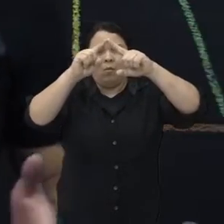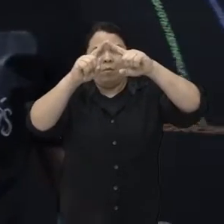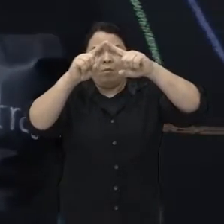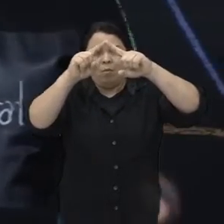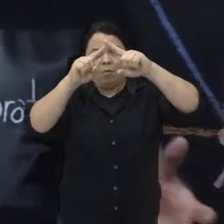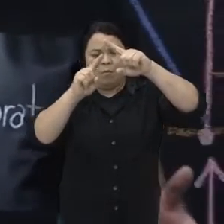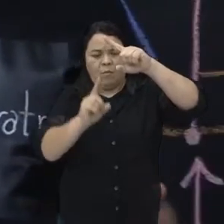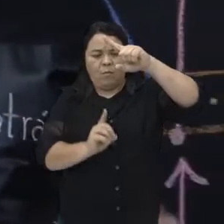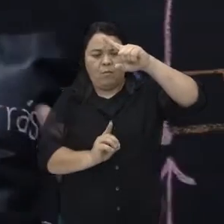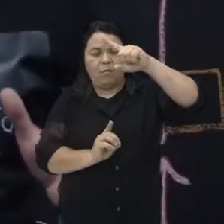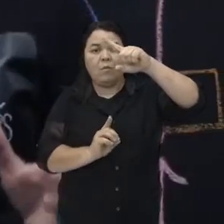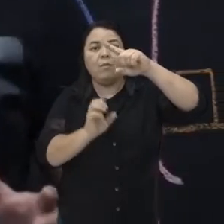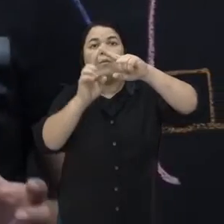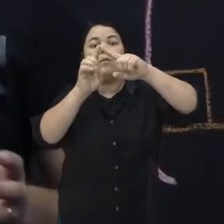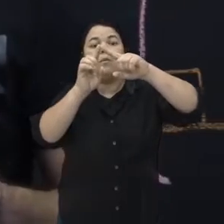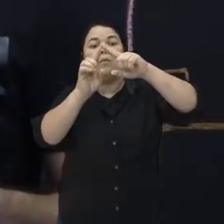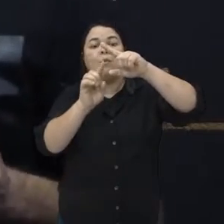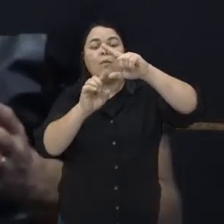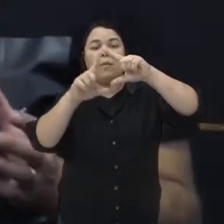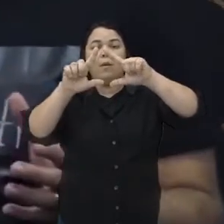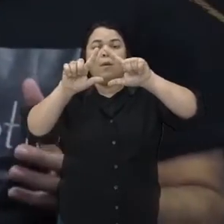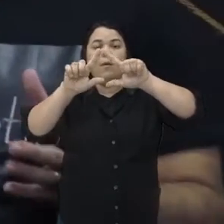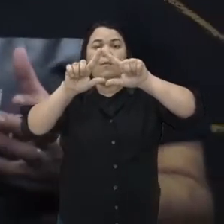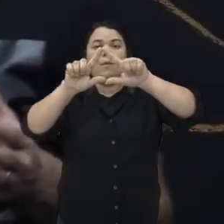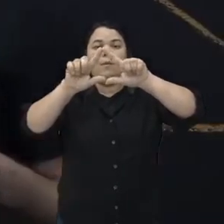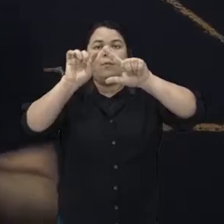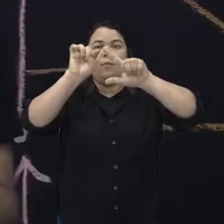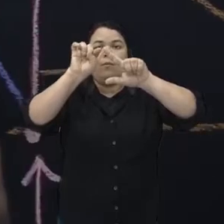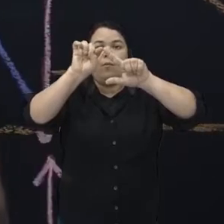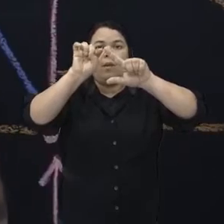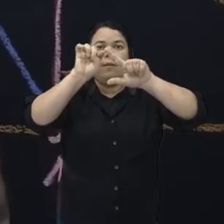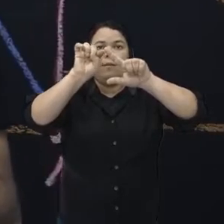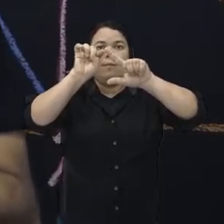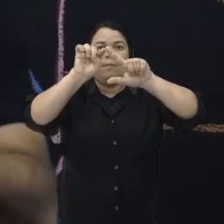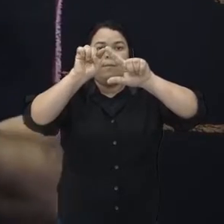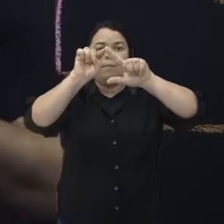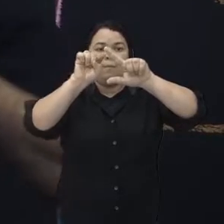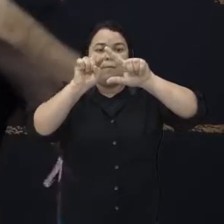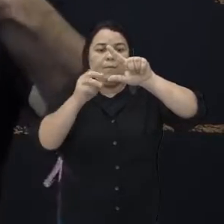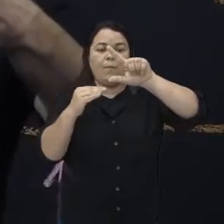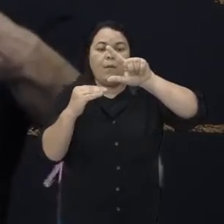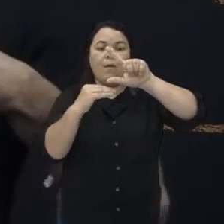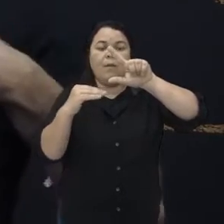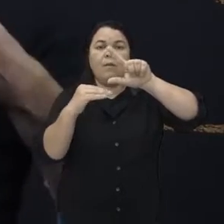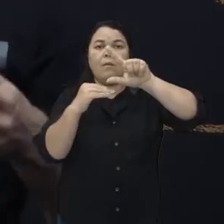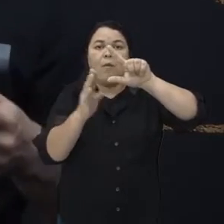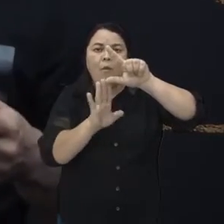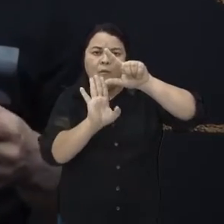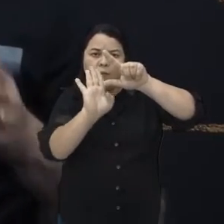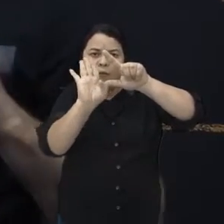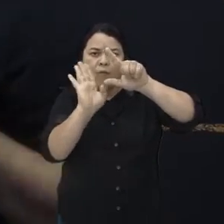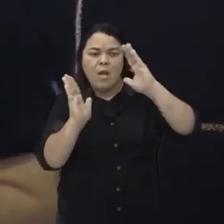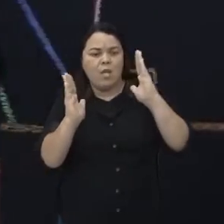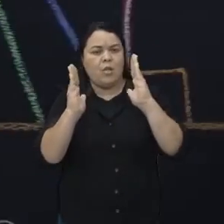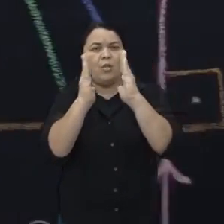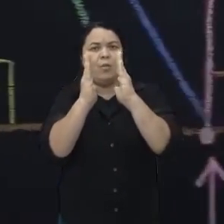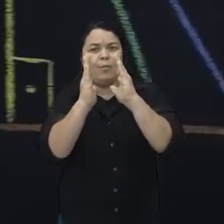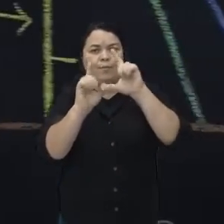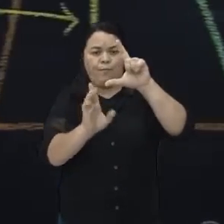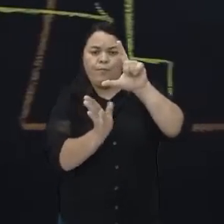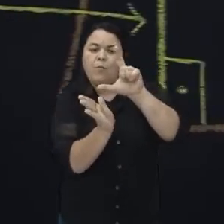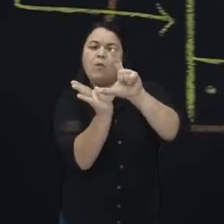um triângulo, eu tenho os três vértices, tá? E a seviana é o segmento que sai de qualquer vértice e chega